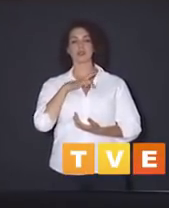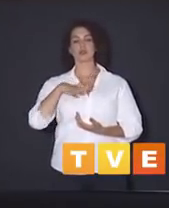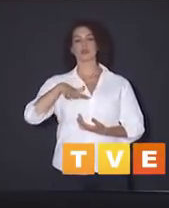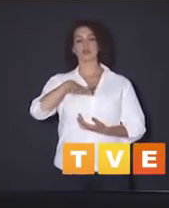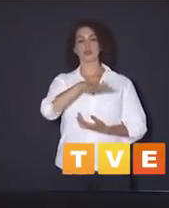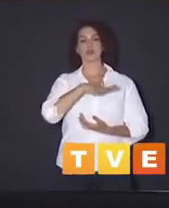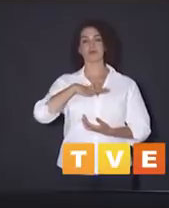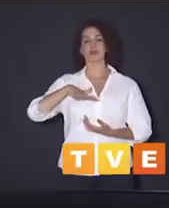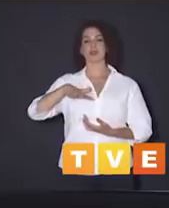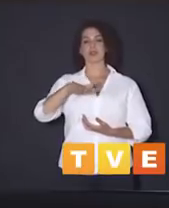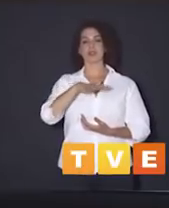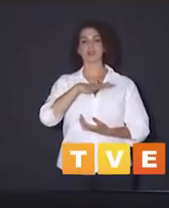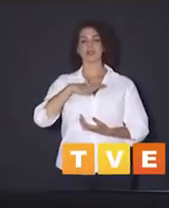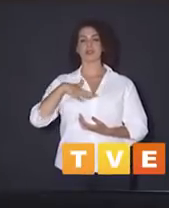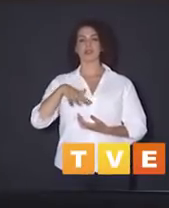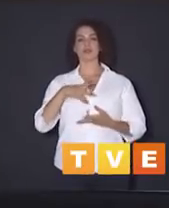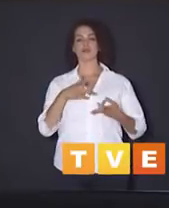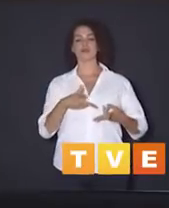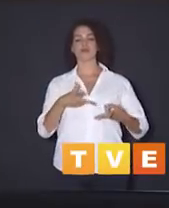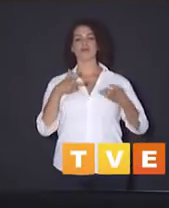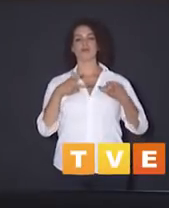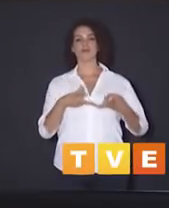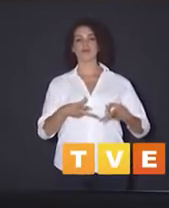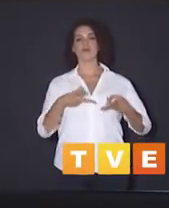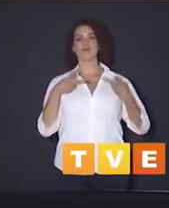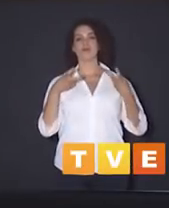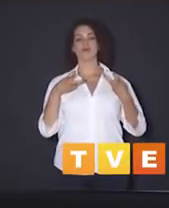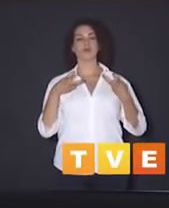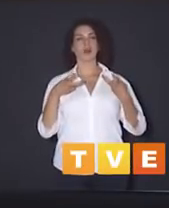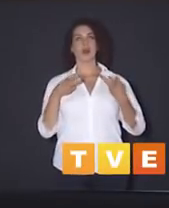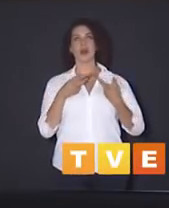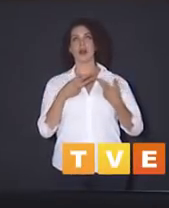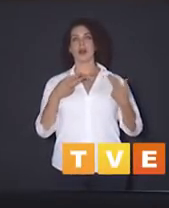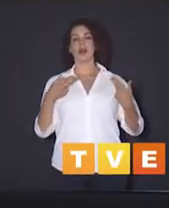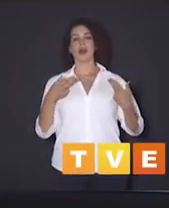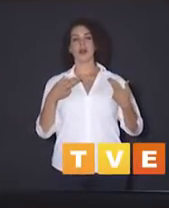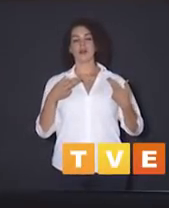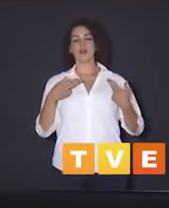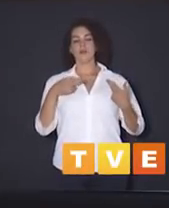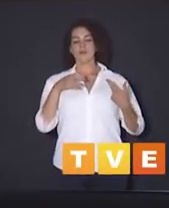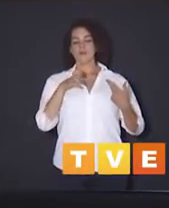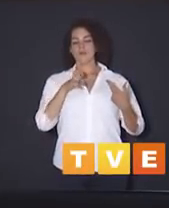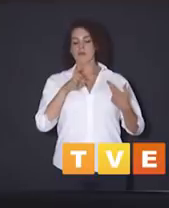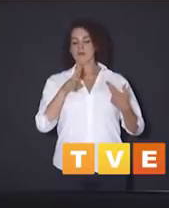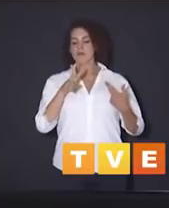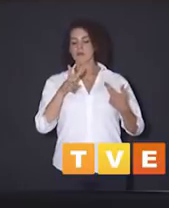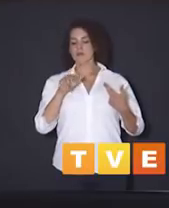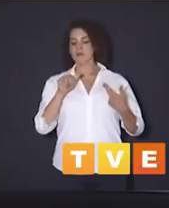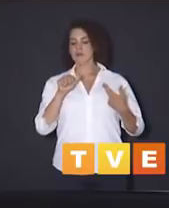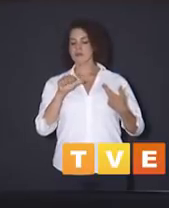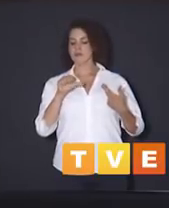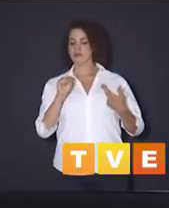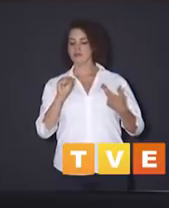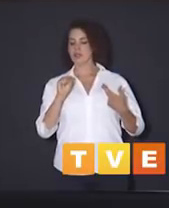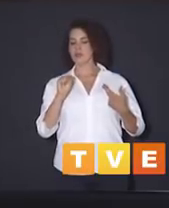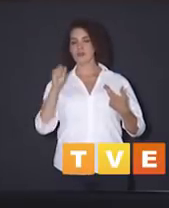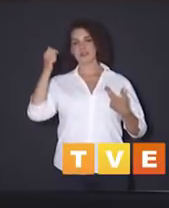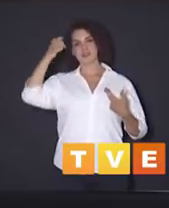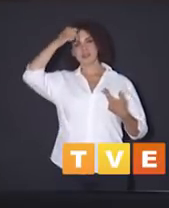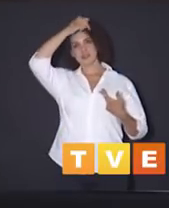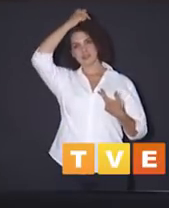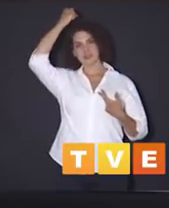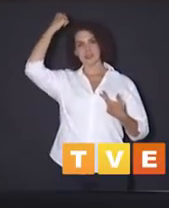se consome não é o que seriam as ervas sagradas e